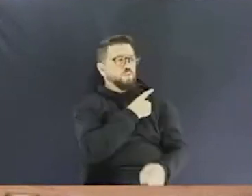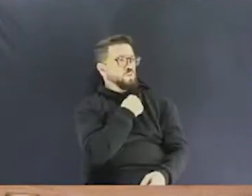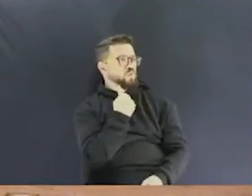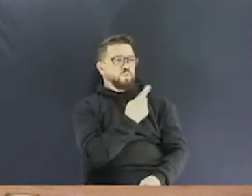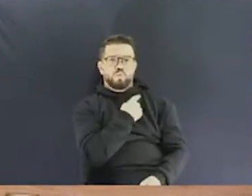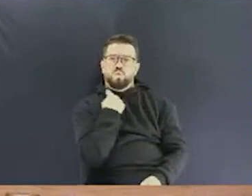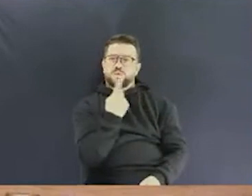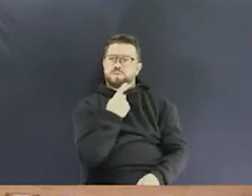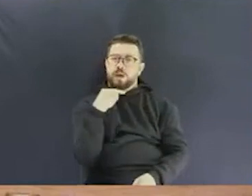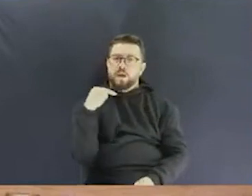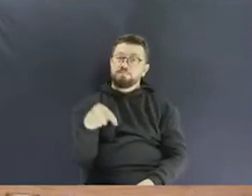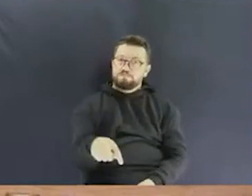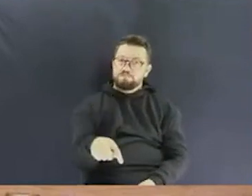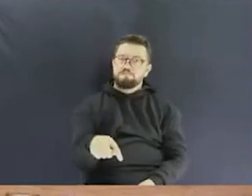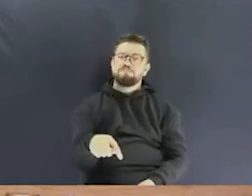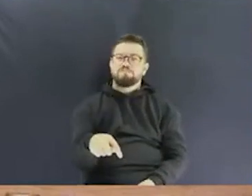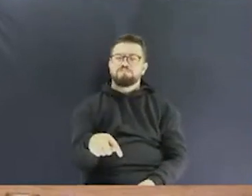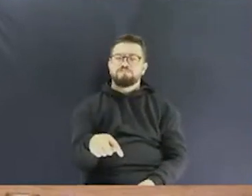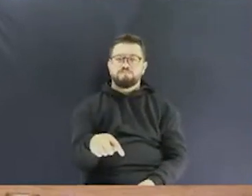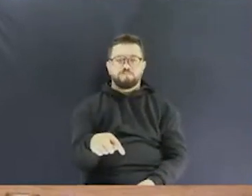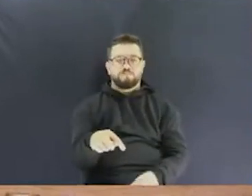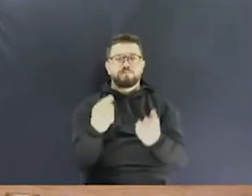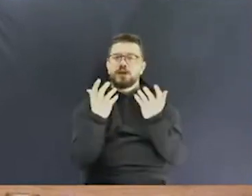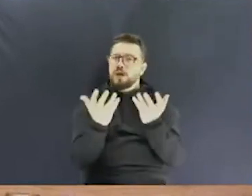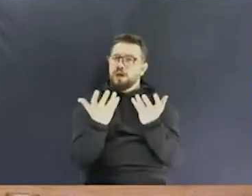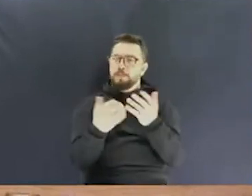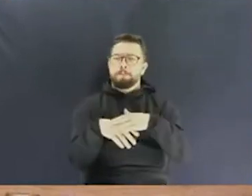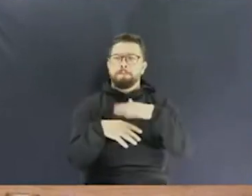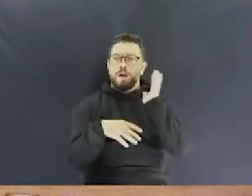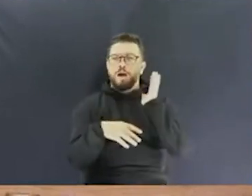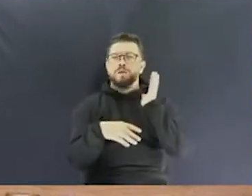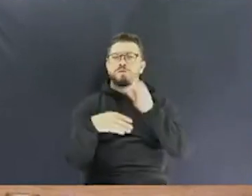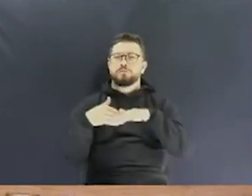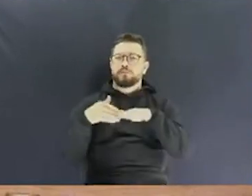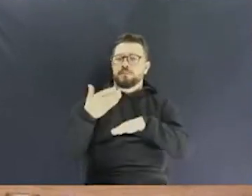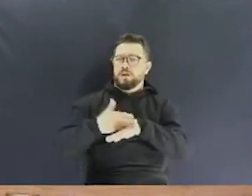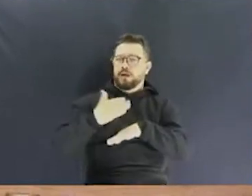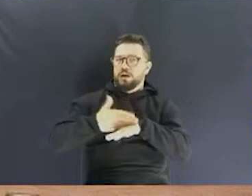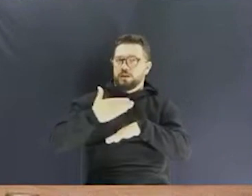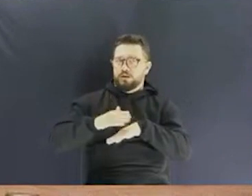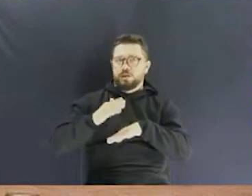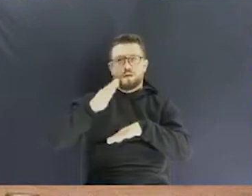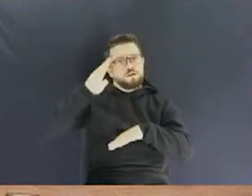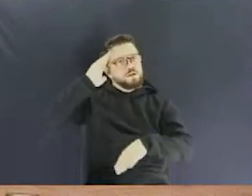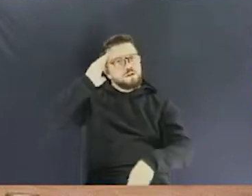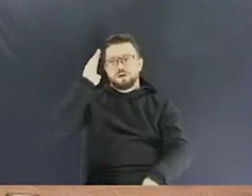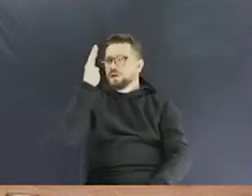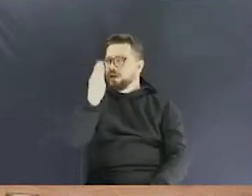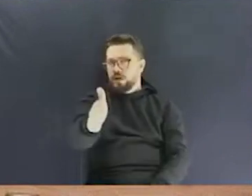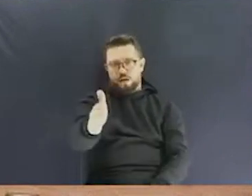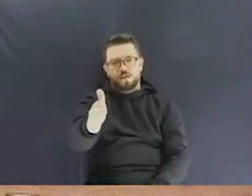essa orientação de uma forma mais prática, direta, nem que seja necessário que a gente precise mudar alguma coisa nesse